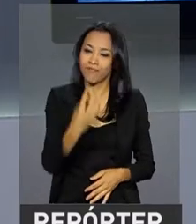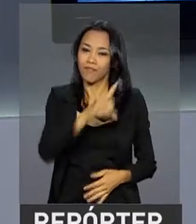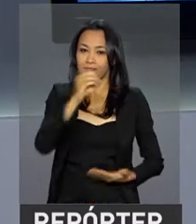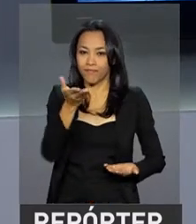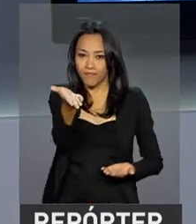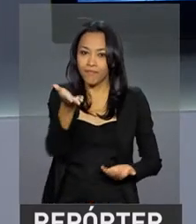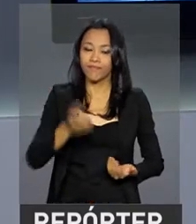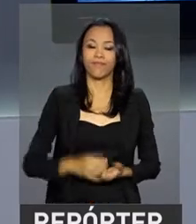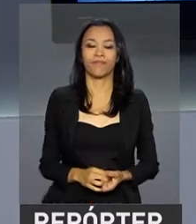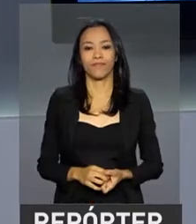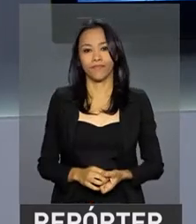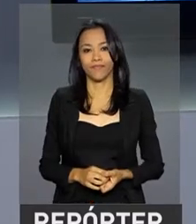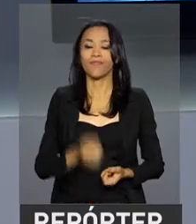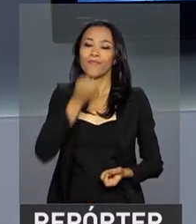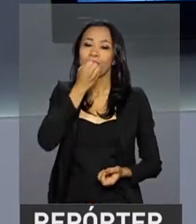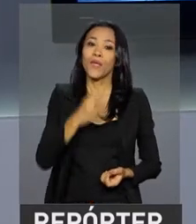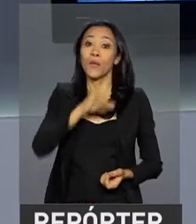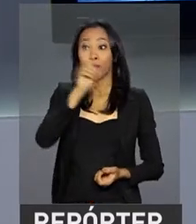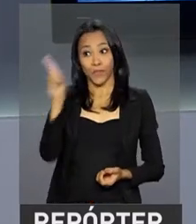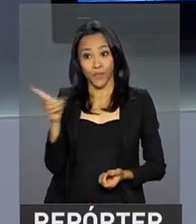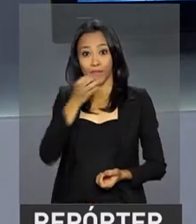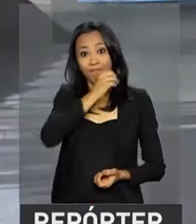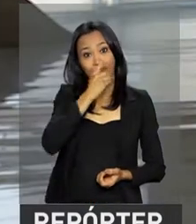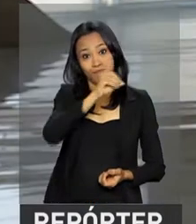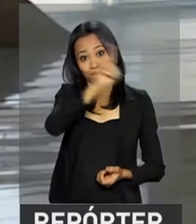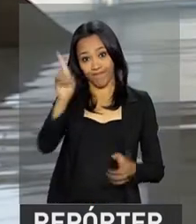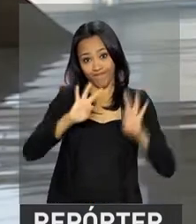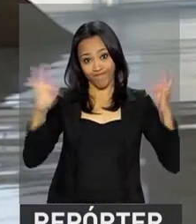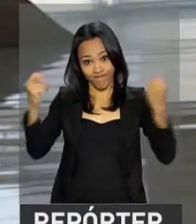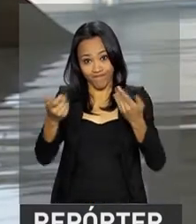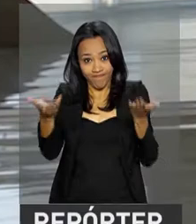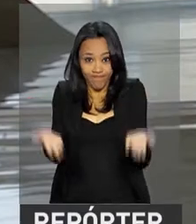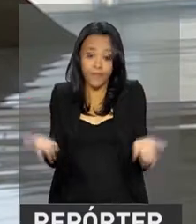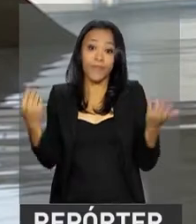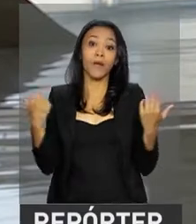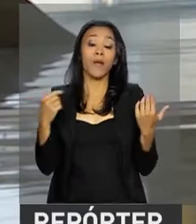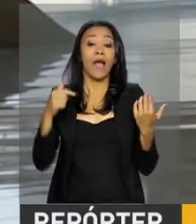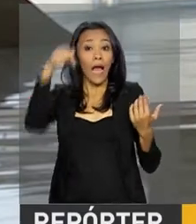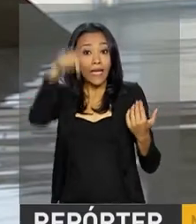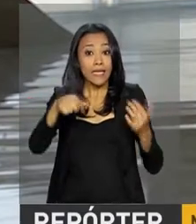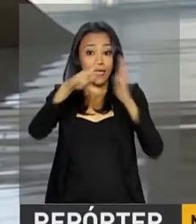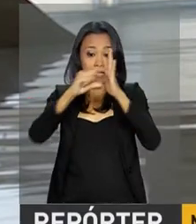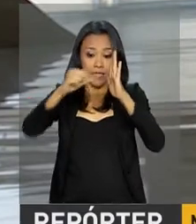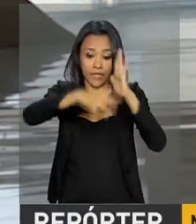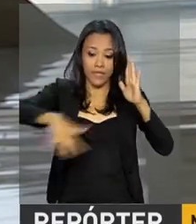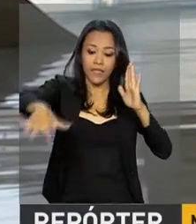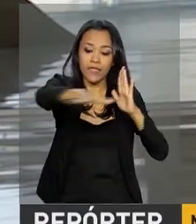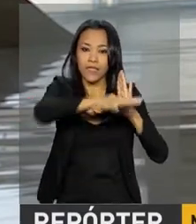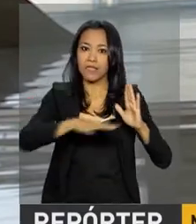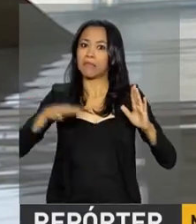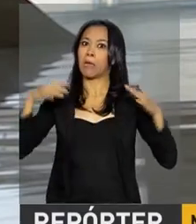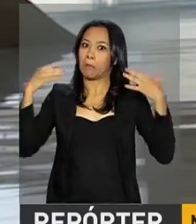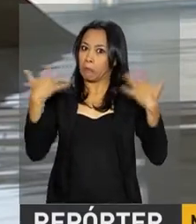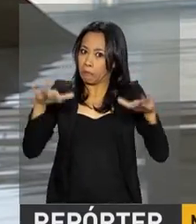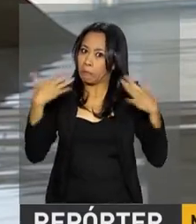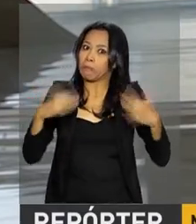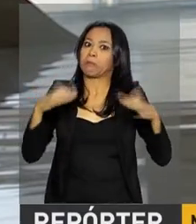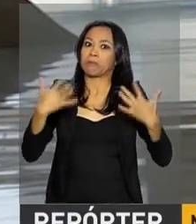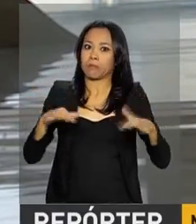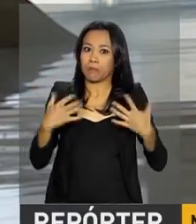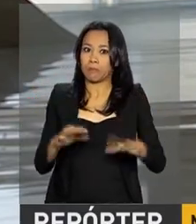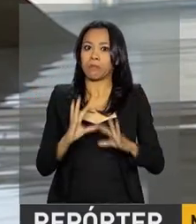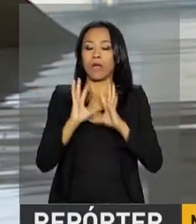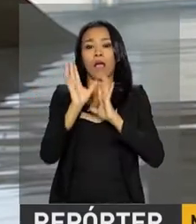você bom dia pra isso é bom dia a todos olha aí está o palácio do planalto está comemorando o resultado das contas do governo